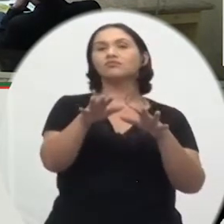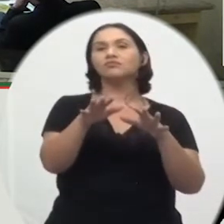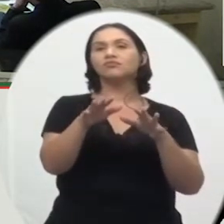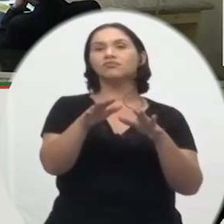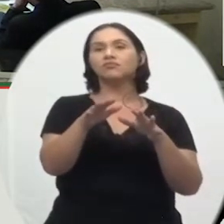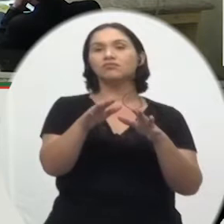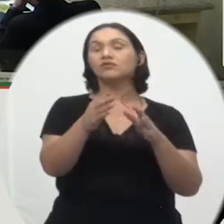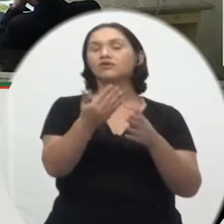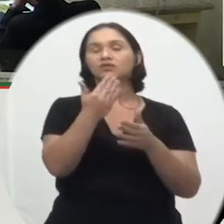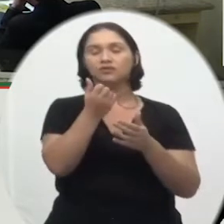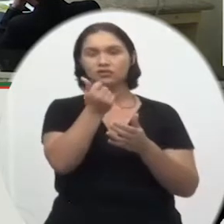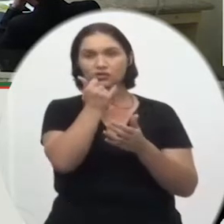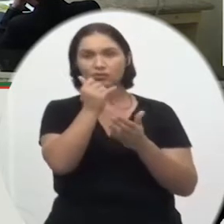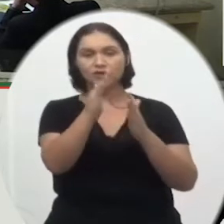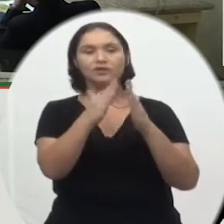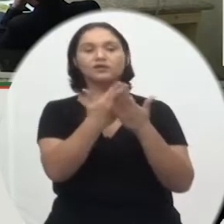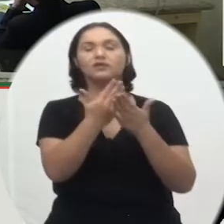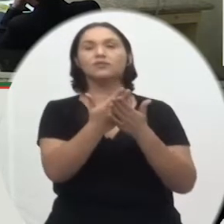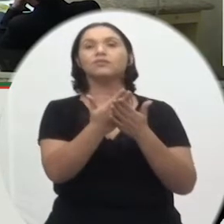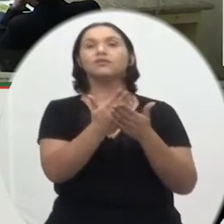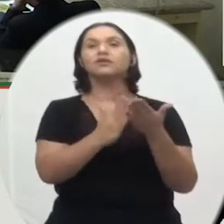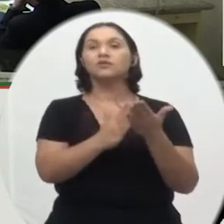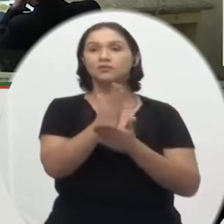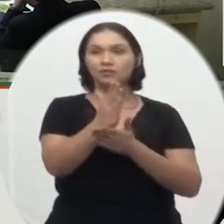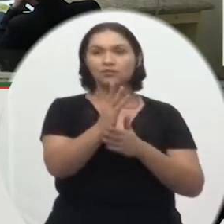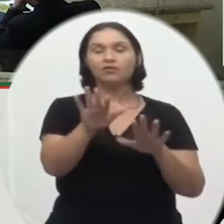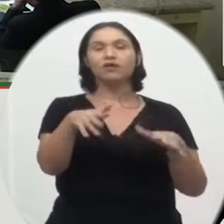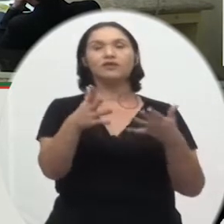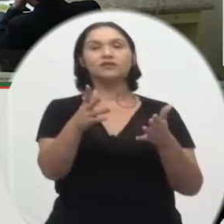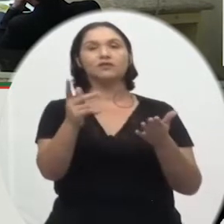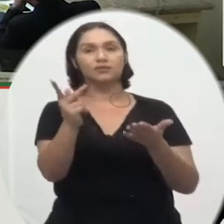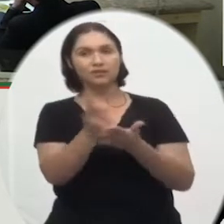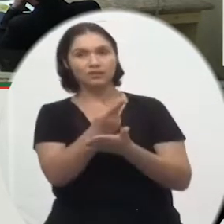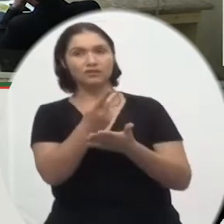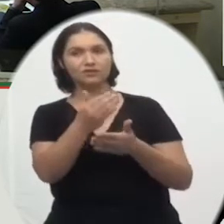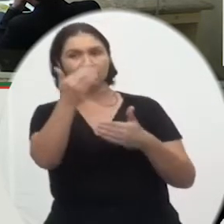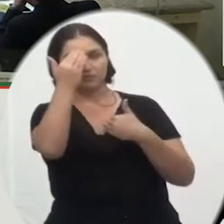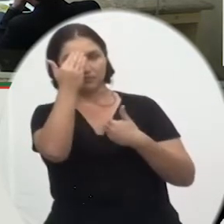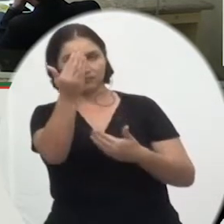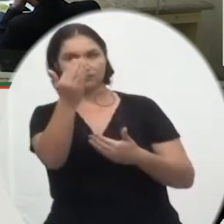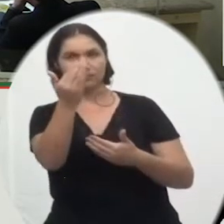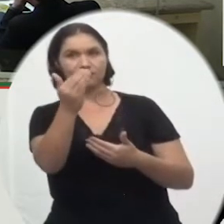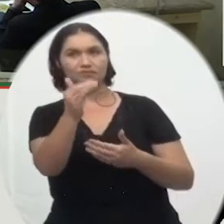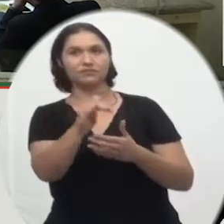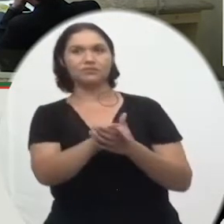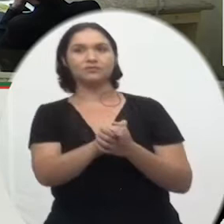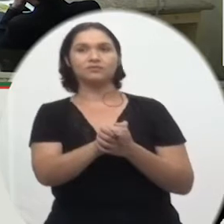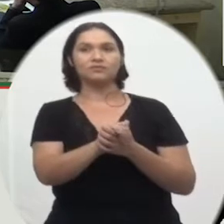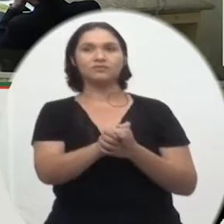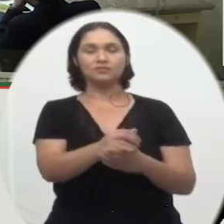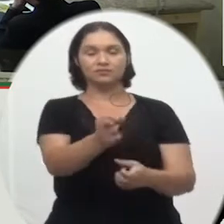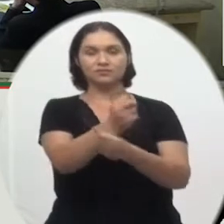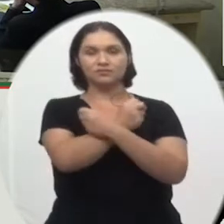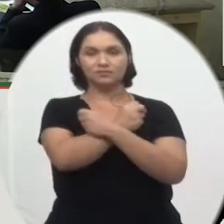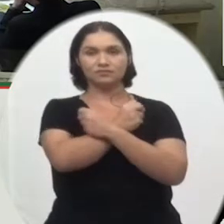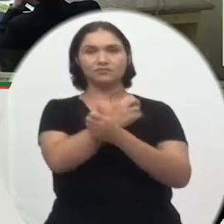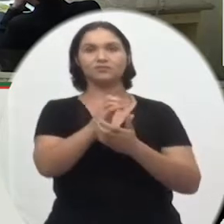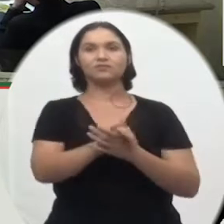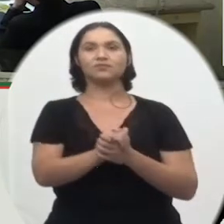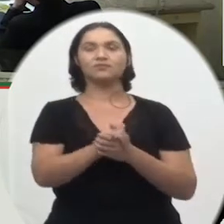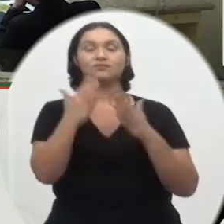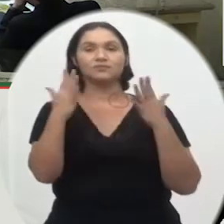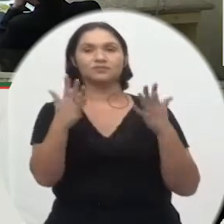vai ser muito bom. Vamos aprovar por unanimidade, né, vereador? É isso aí. Um abraço, parabéns pelo requerimento. O requerimento continua em